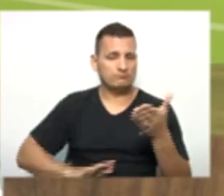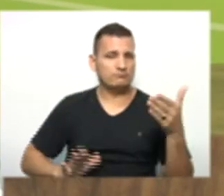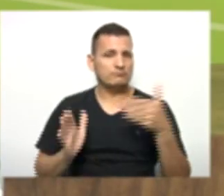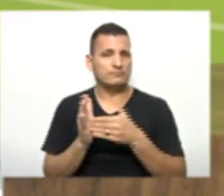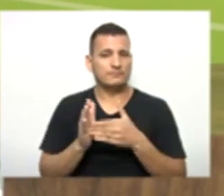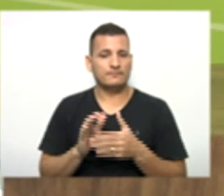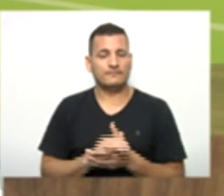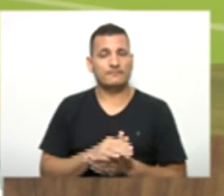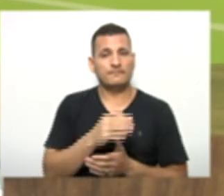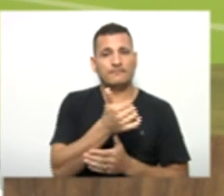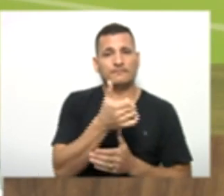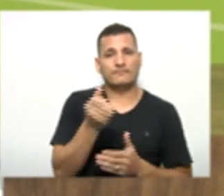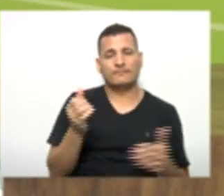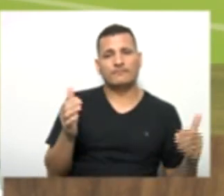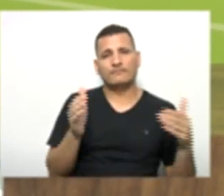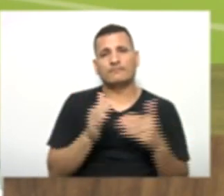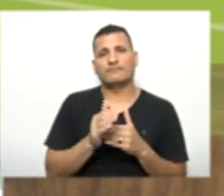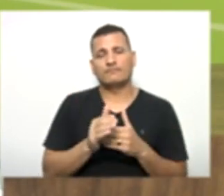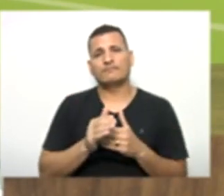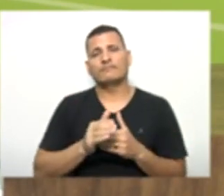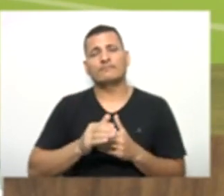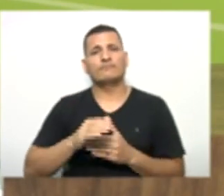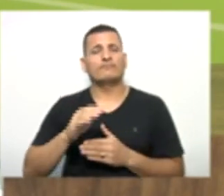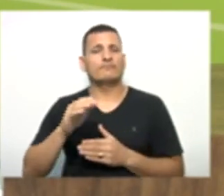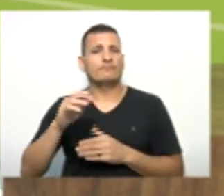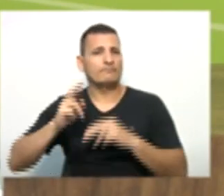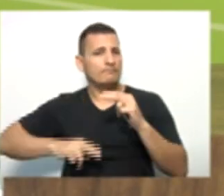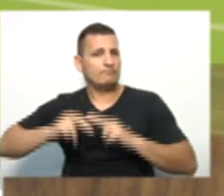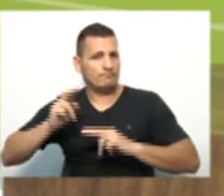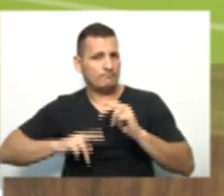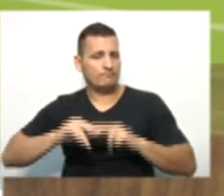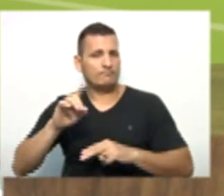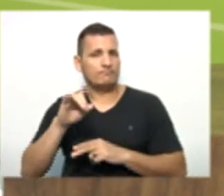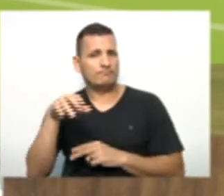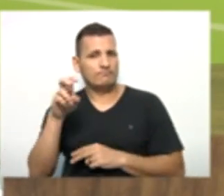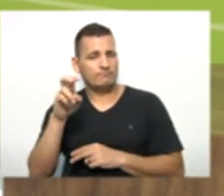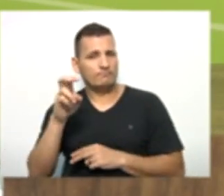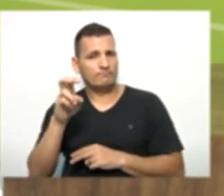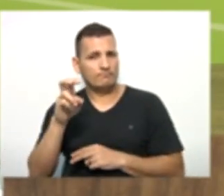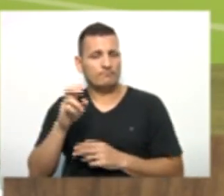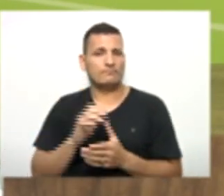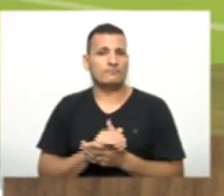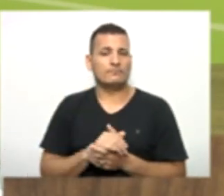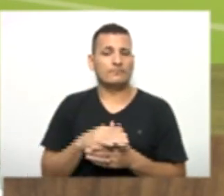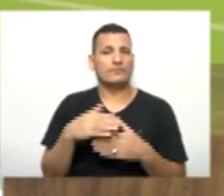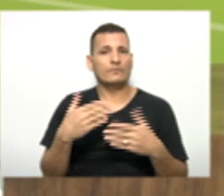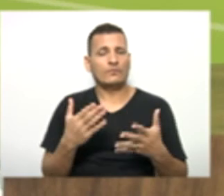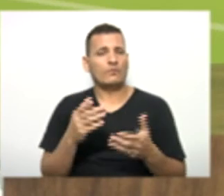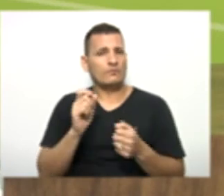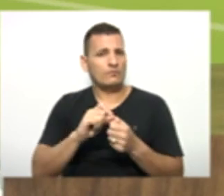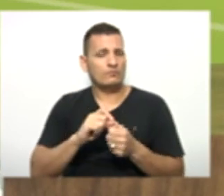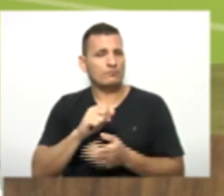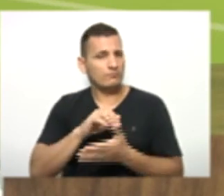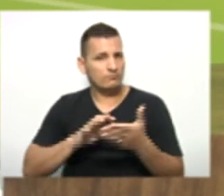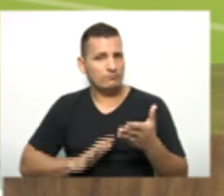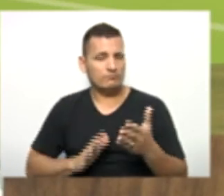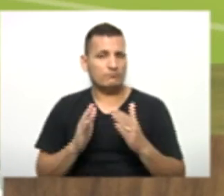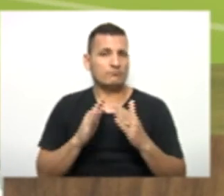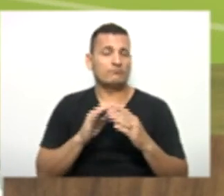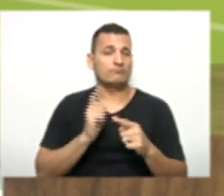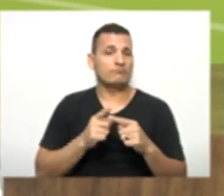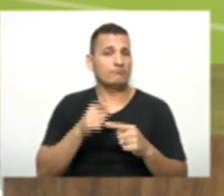de 16/5 até 5/6. Então vamos realizar as nossas atividades de casa, porque essas atividades elas